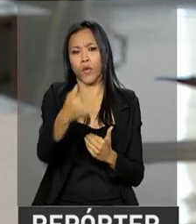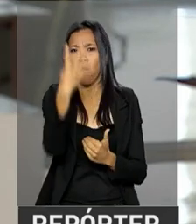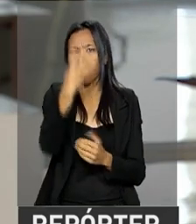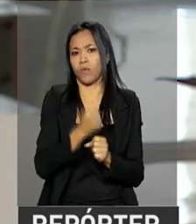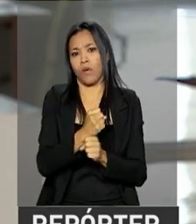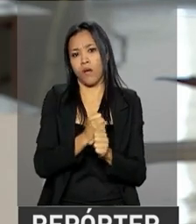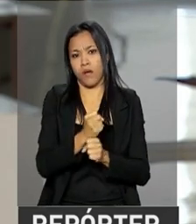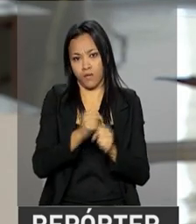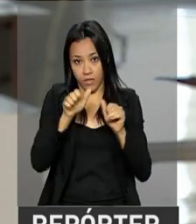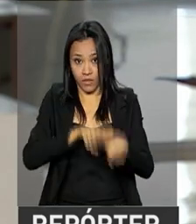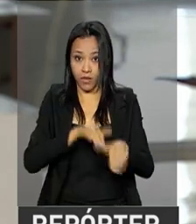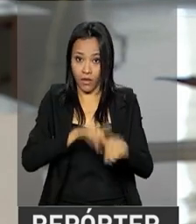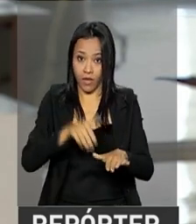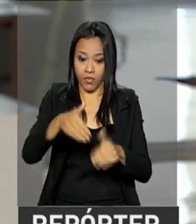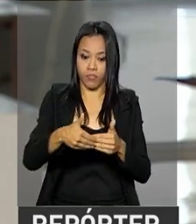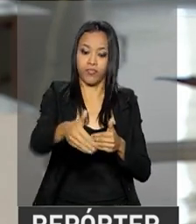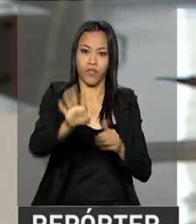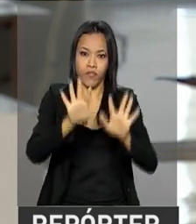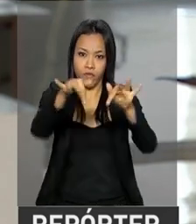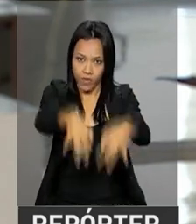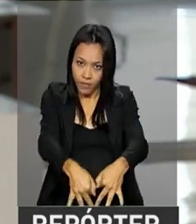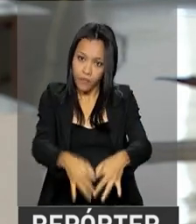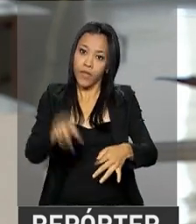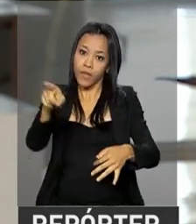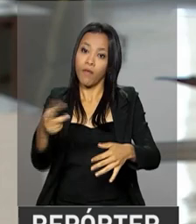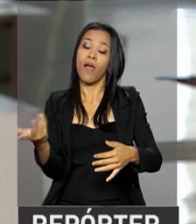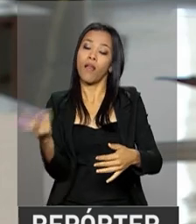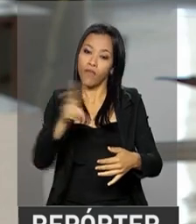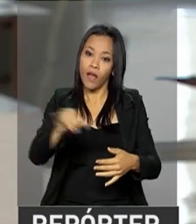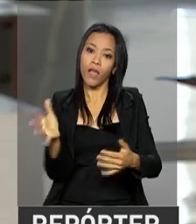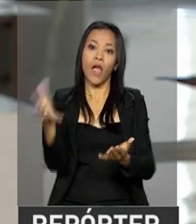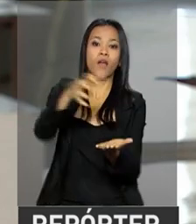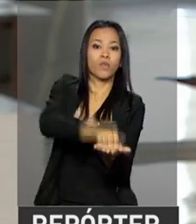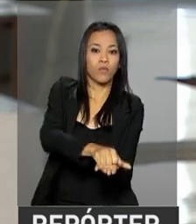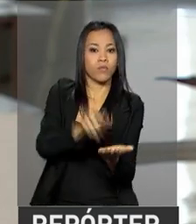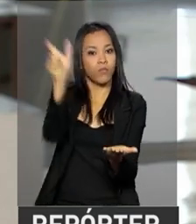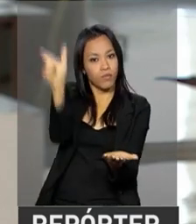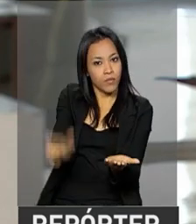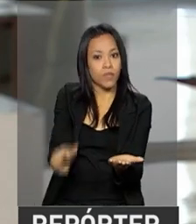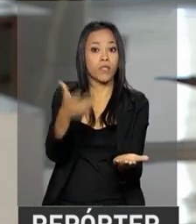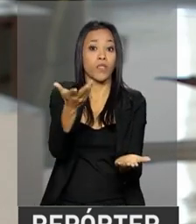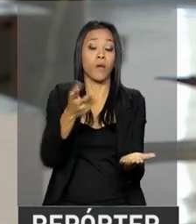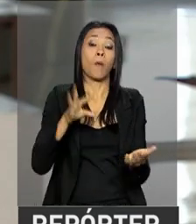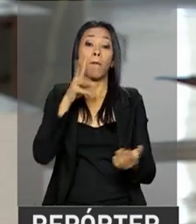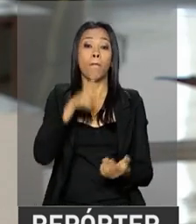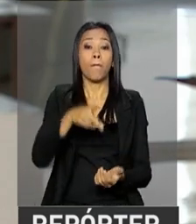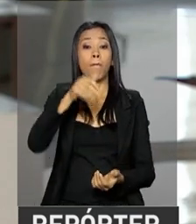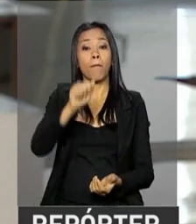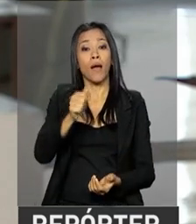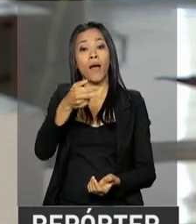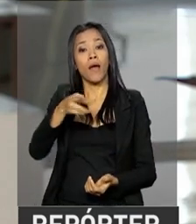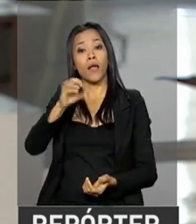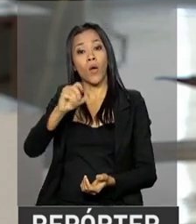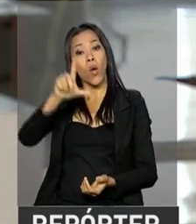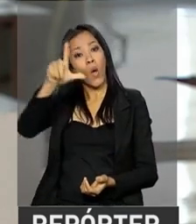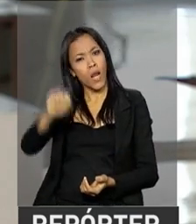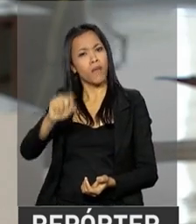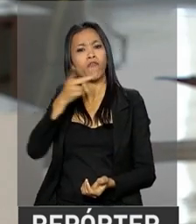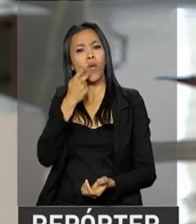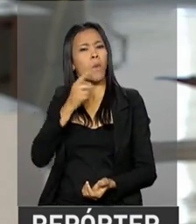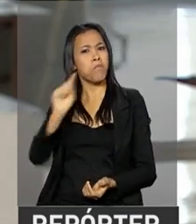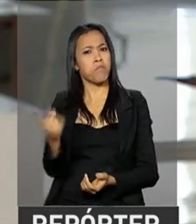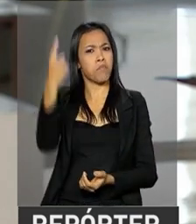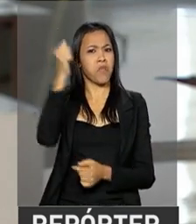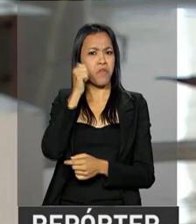em setembro deste ano. O porta-voz da Presidência da República, Alexandre Parola, destacou que será a primeira vez que uma mulher